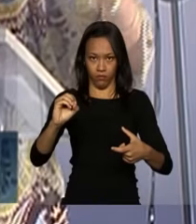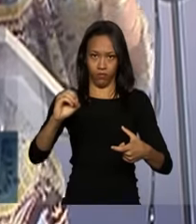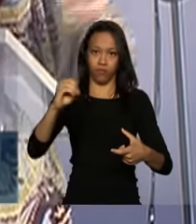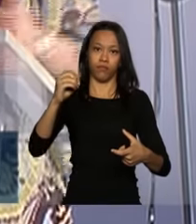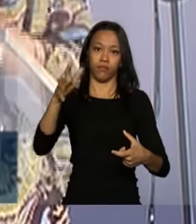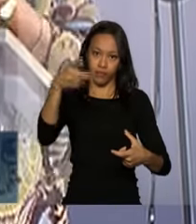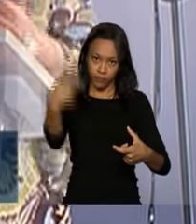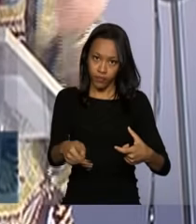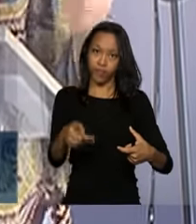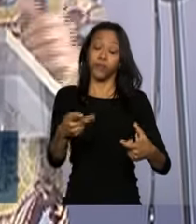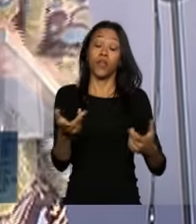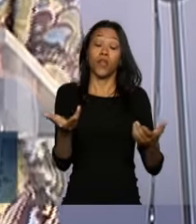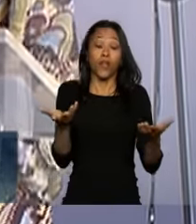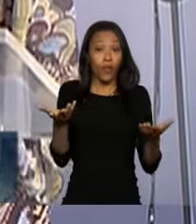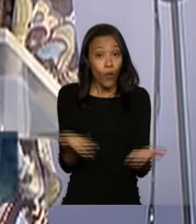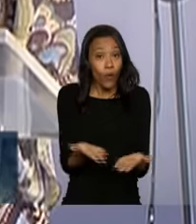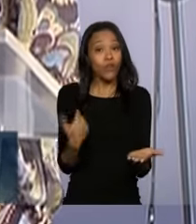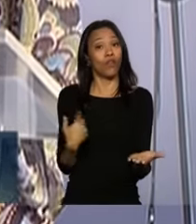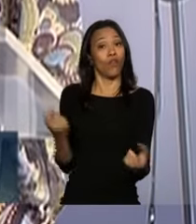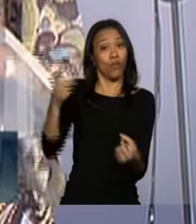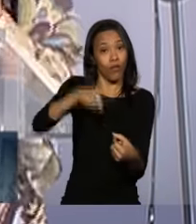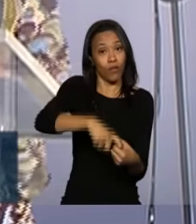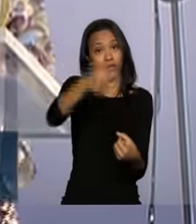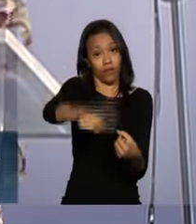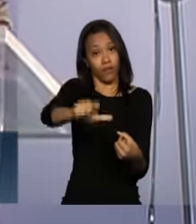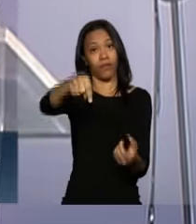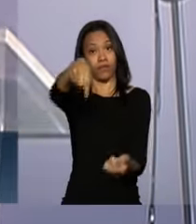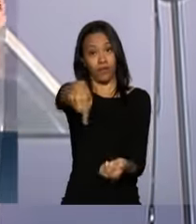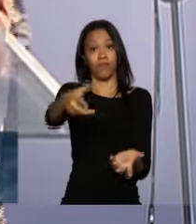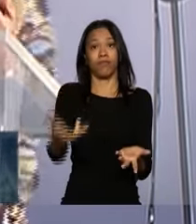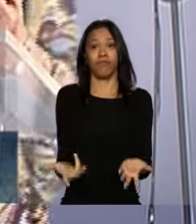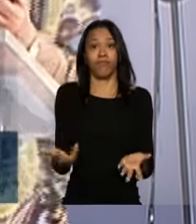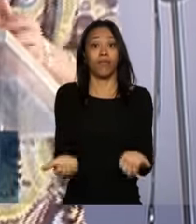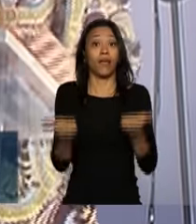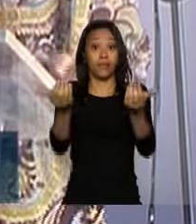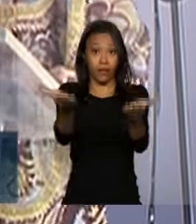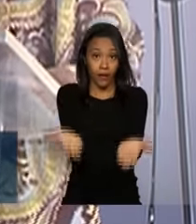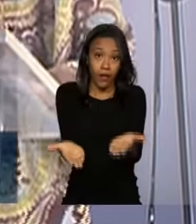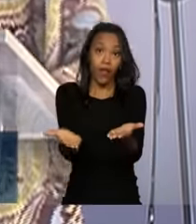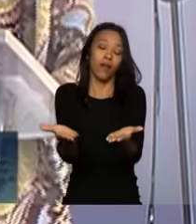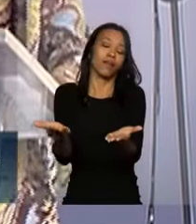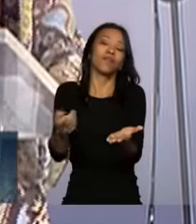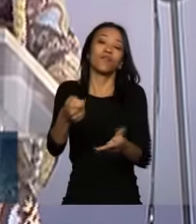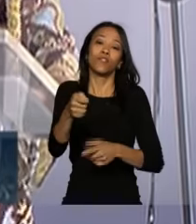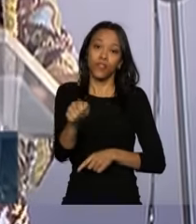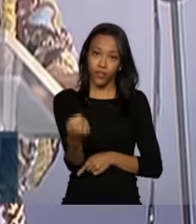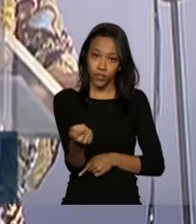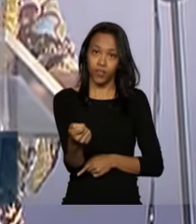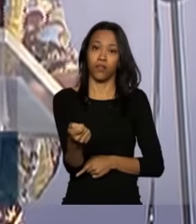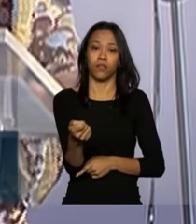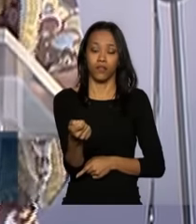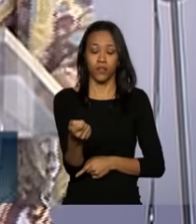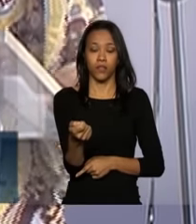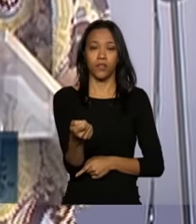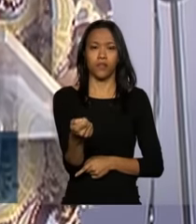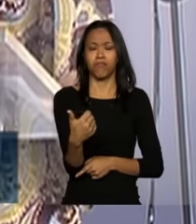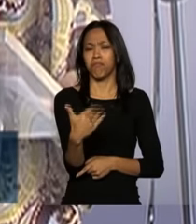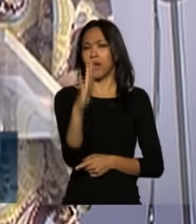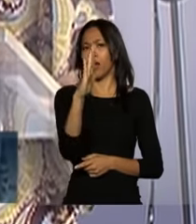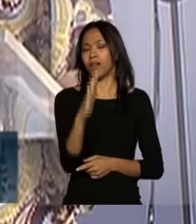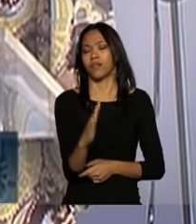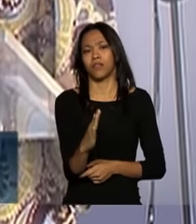E hoje eu volto aqui mais uma vez para entregar as chaves para